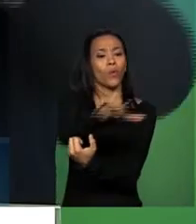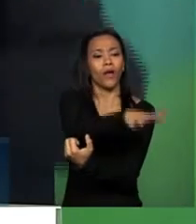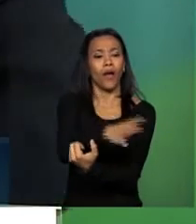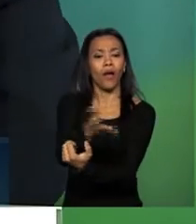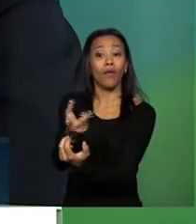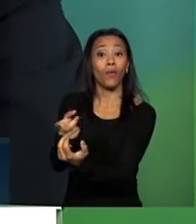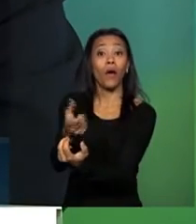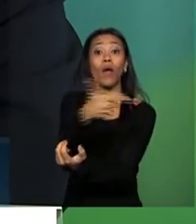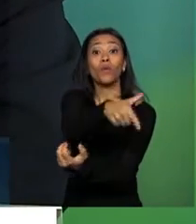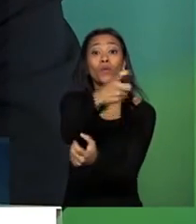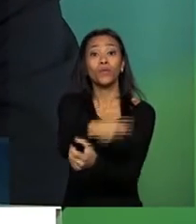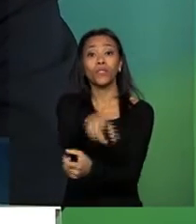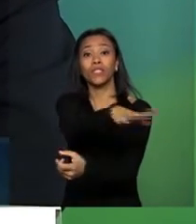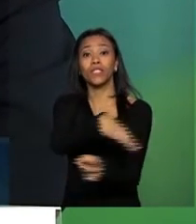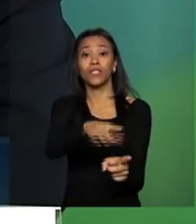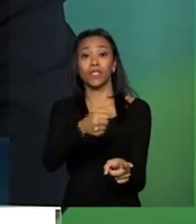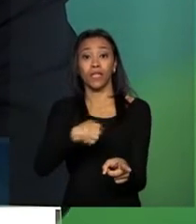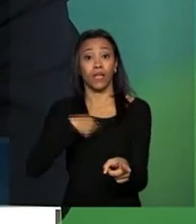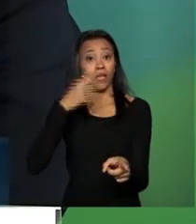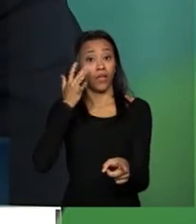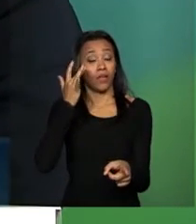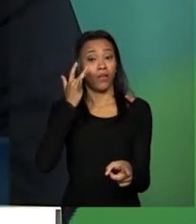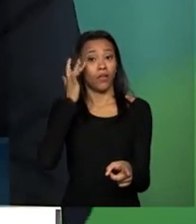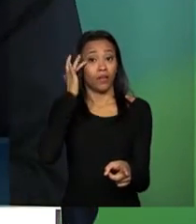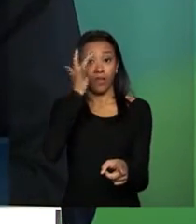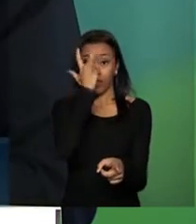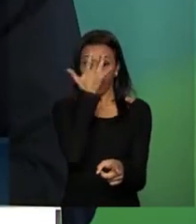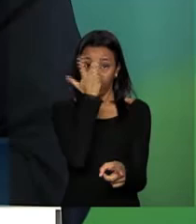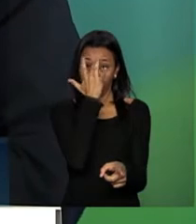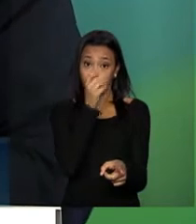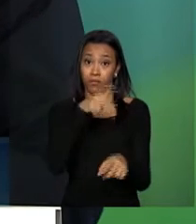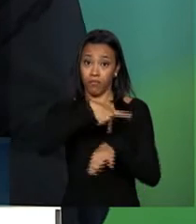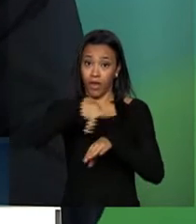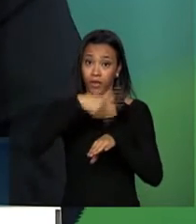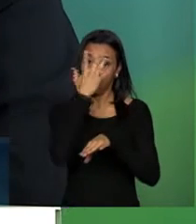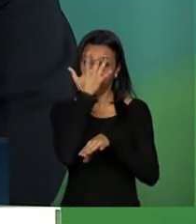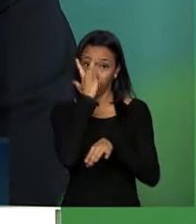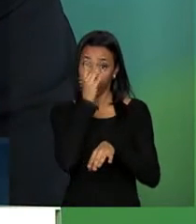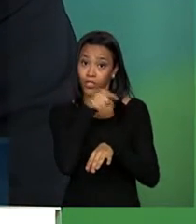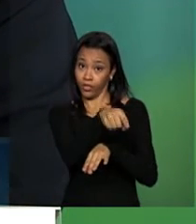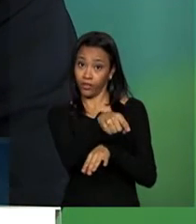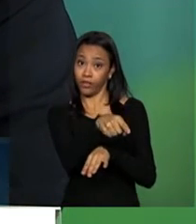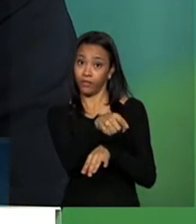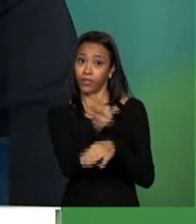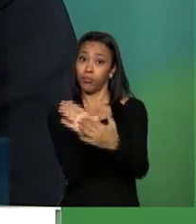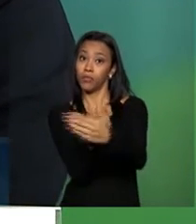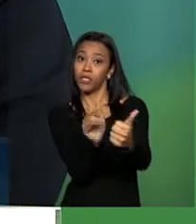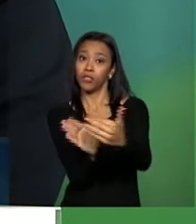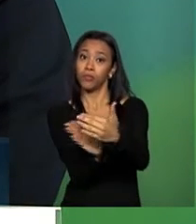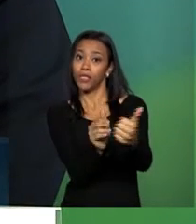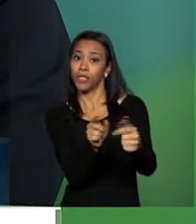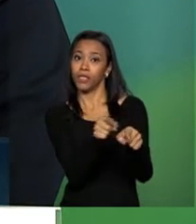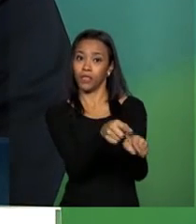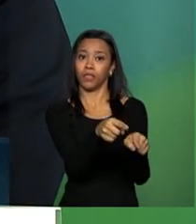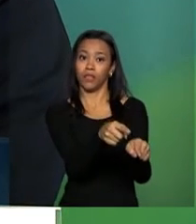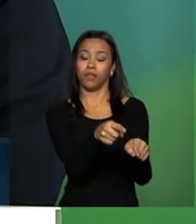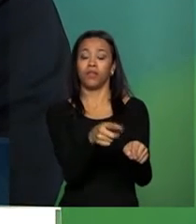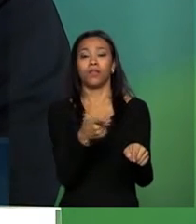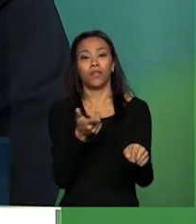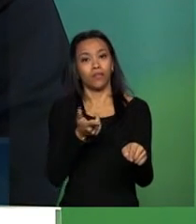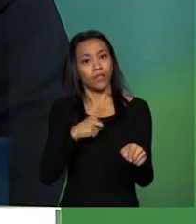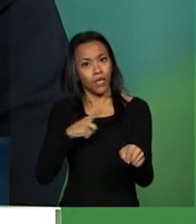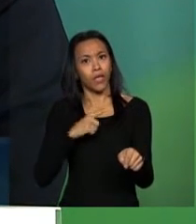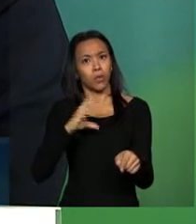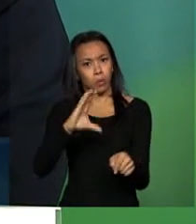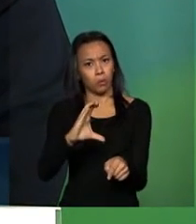Índia. De repente, considerando que são produtos de classe mundial e que você tem, nesse momento, um câmbio